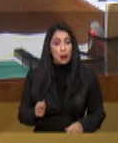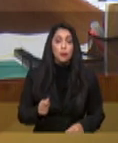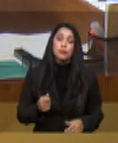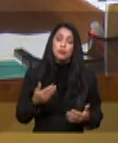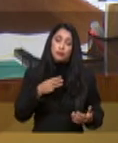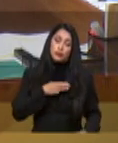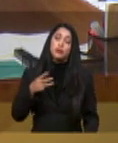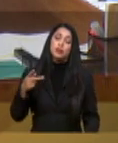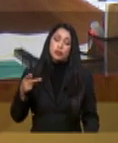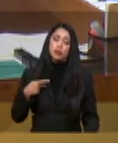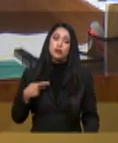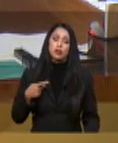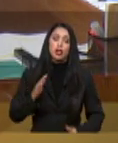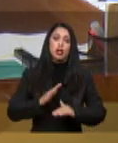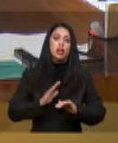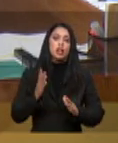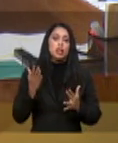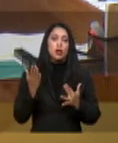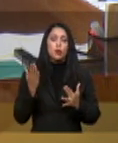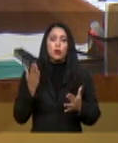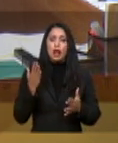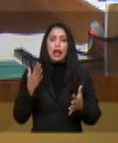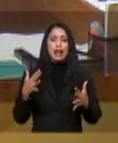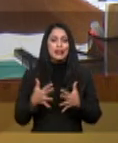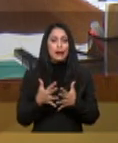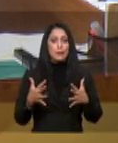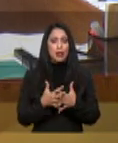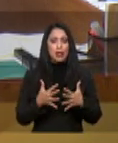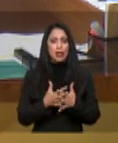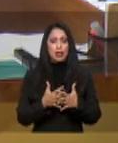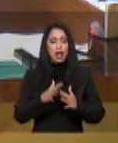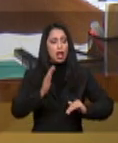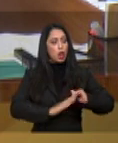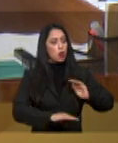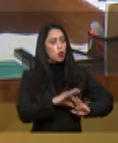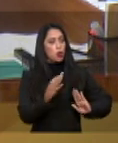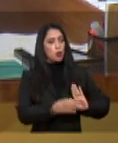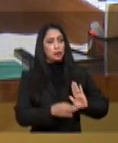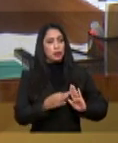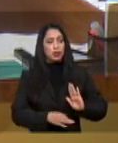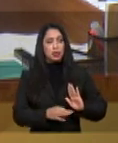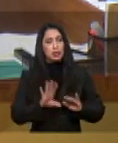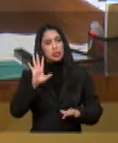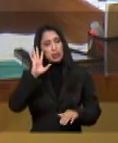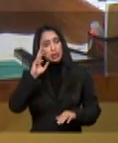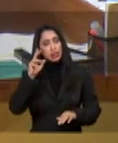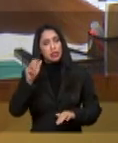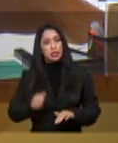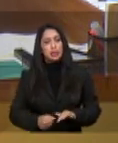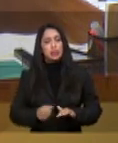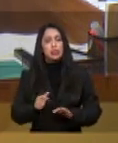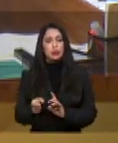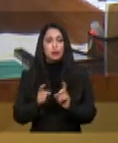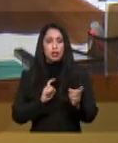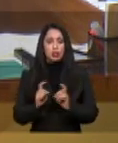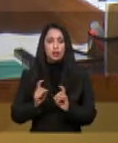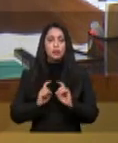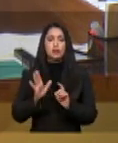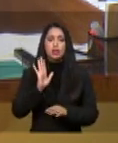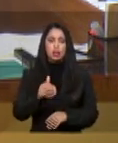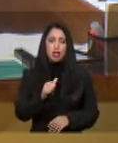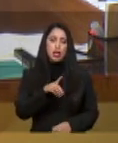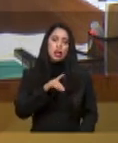sem interferência na competência privativa deste para ajuizamento de ação penal em consonância com o decidido na já